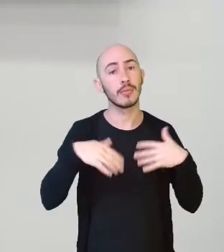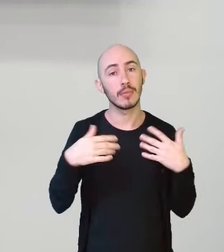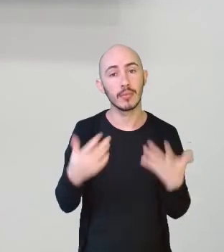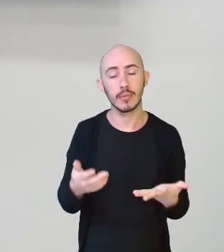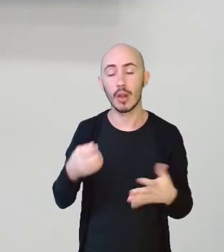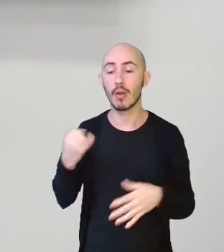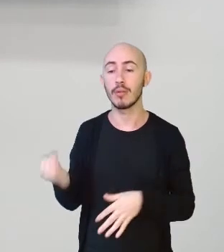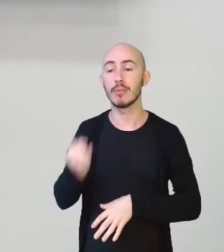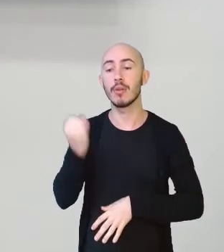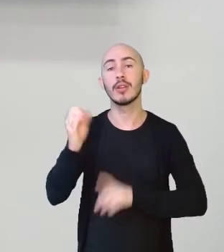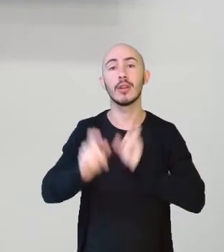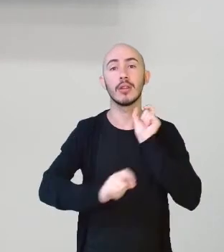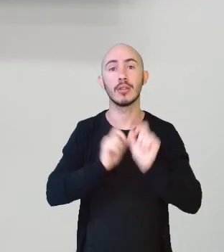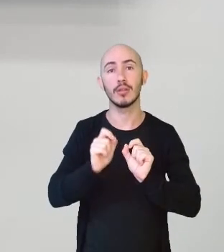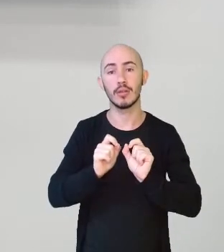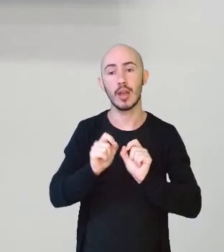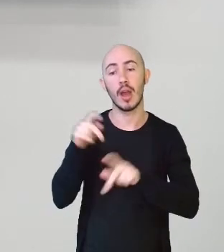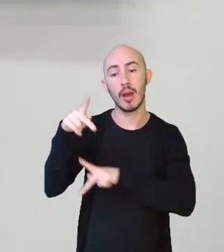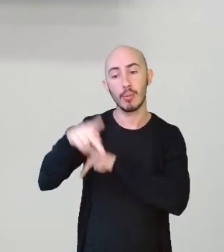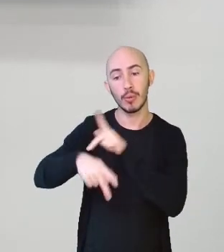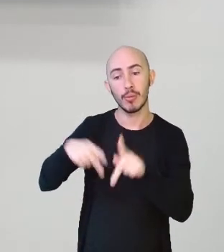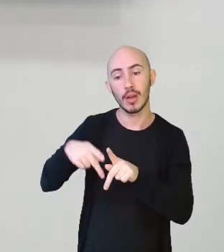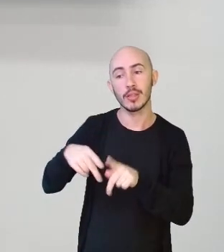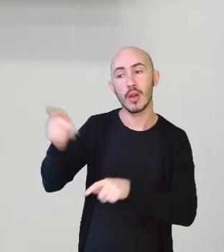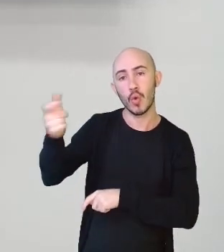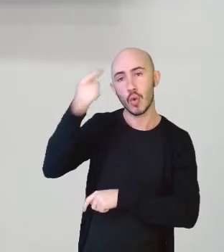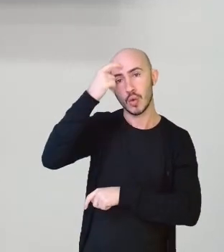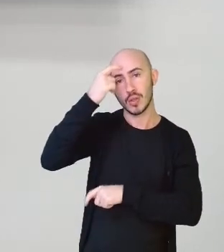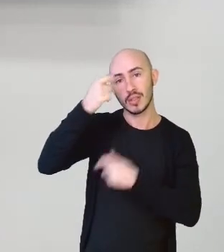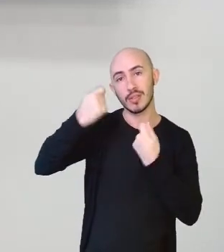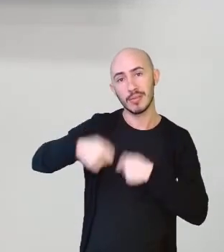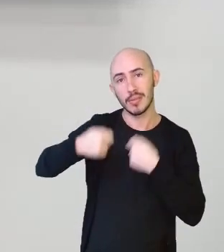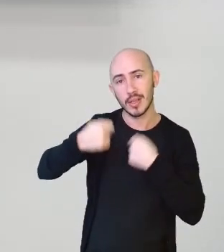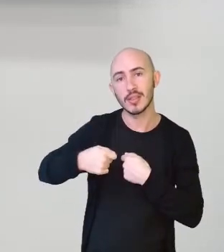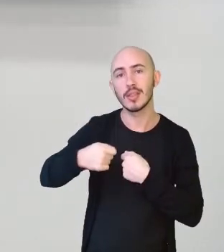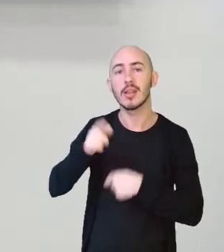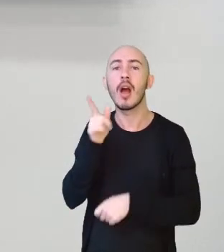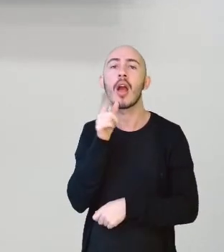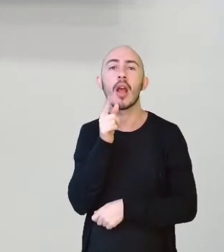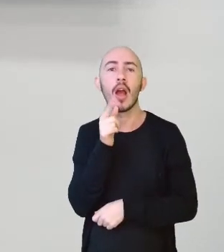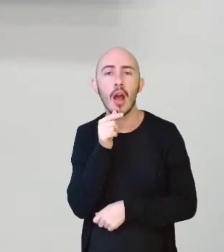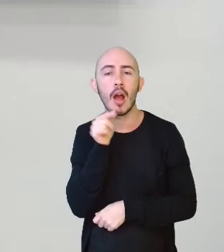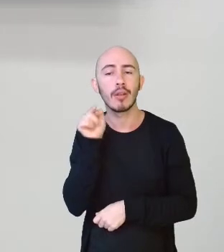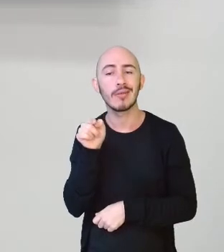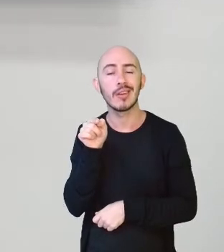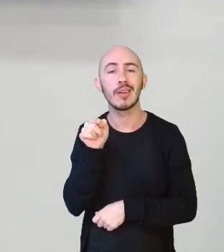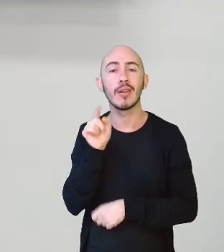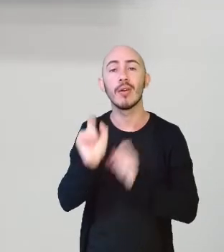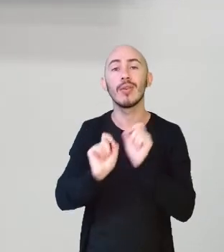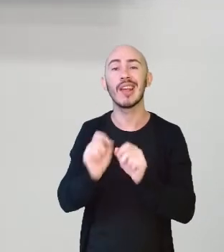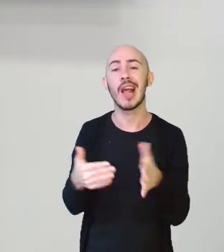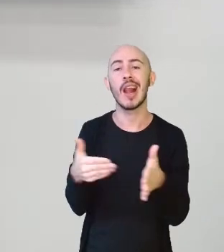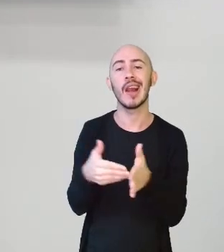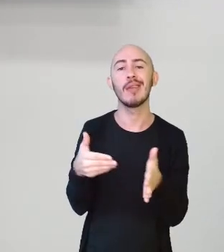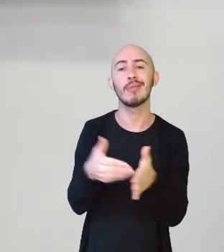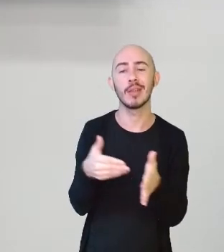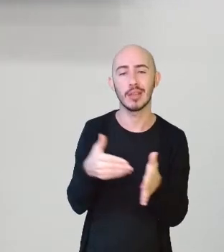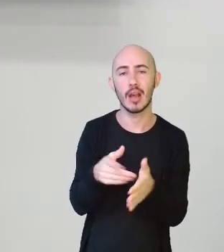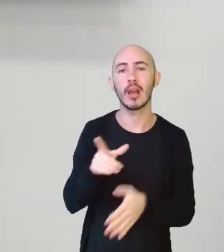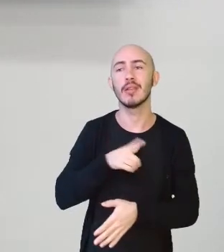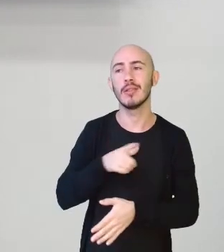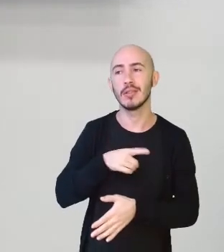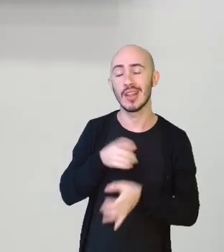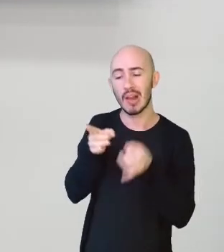importante conscientizar a população de que a água é um recurso limitado e não pode ser o quê?